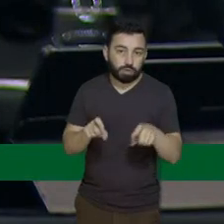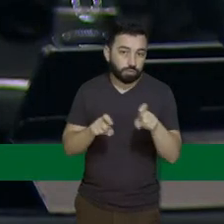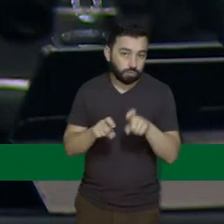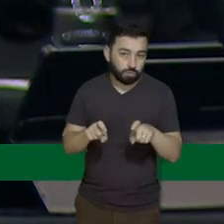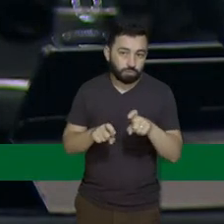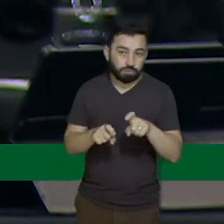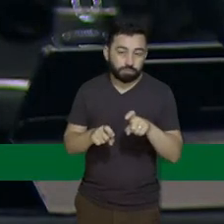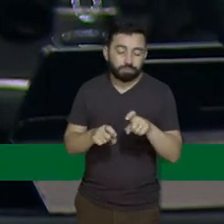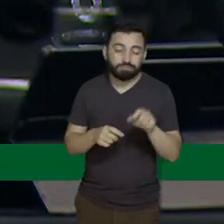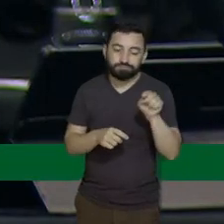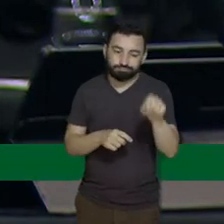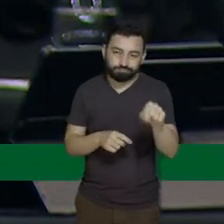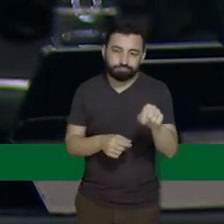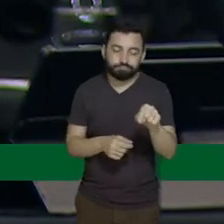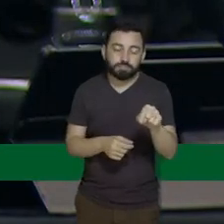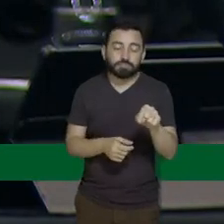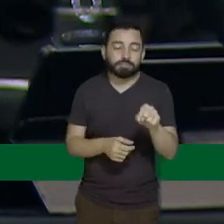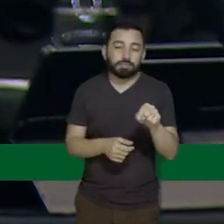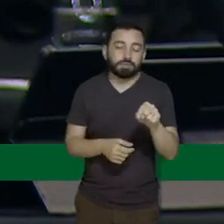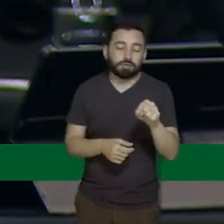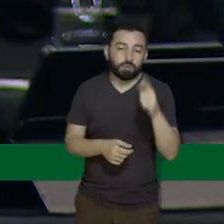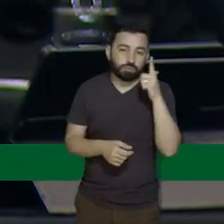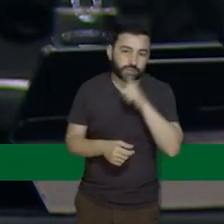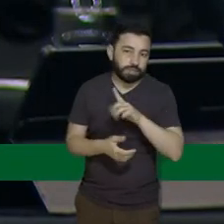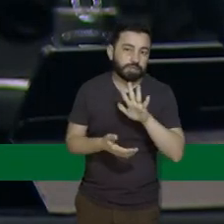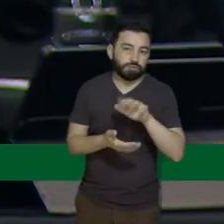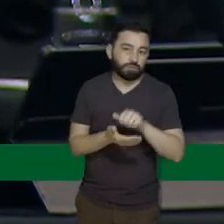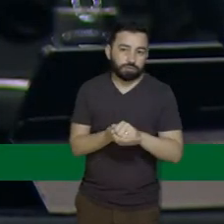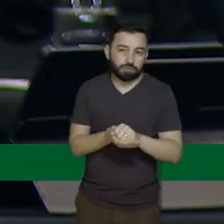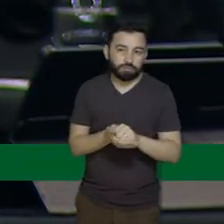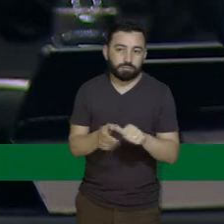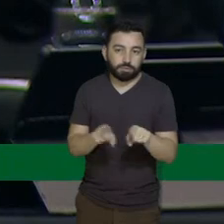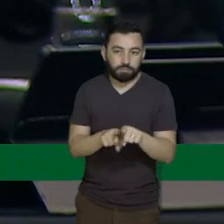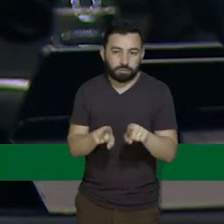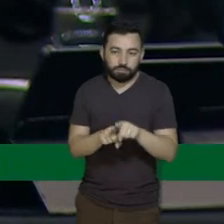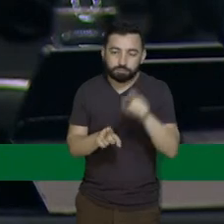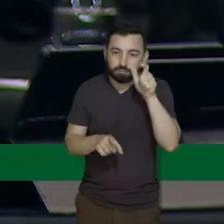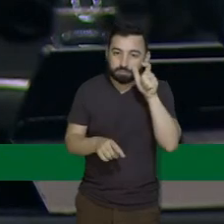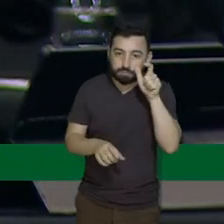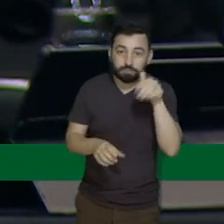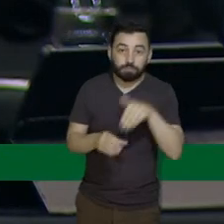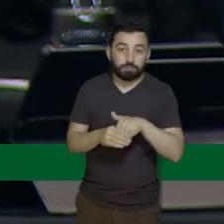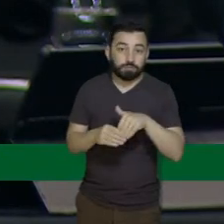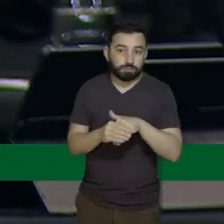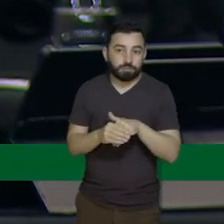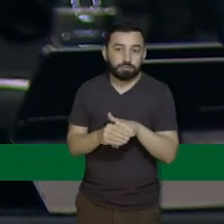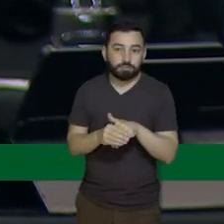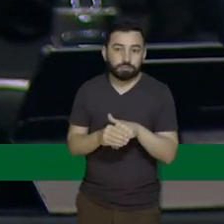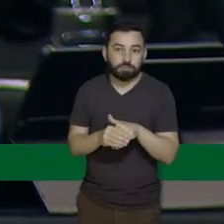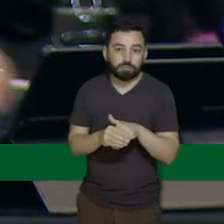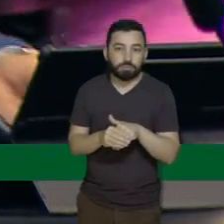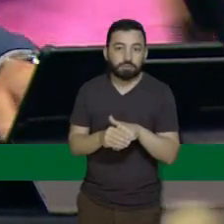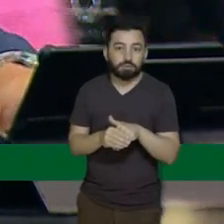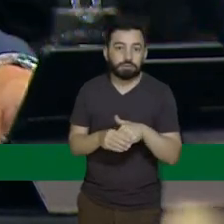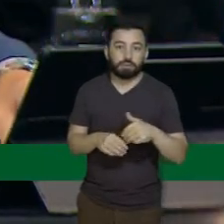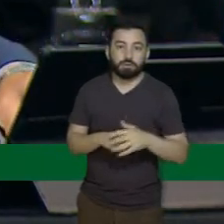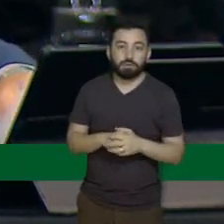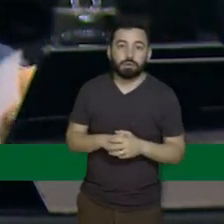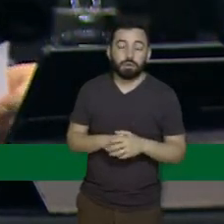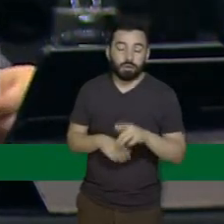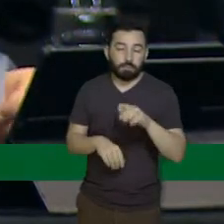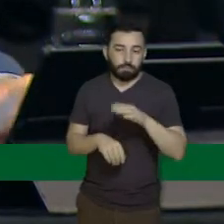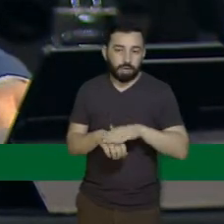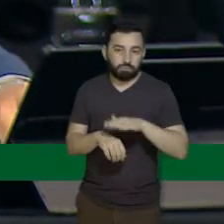frente que está fazendo esse registro nesse momento e o acompanhamento das votações nós também faremos de forma manual.